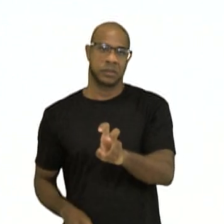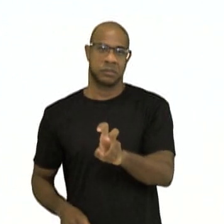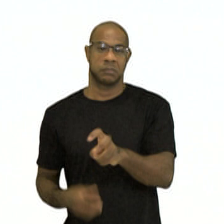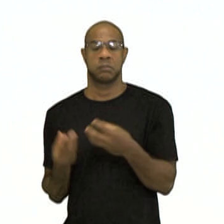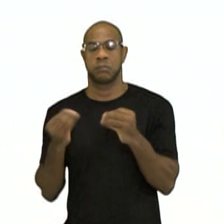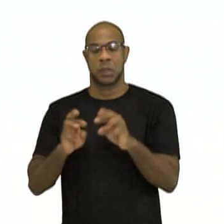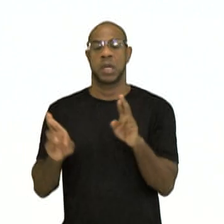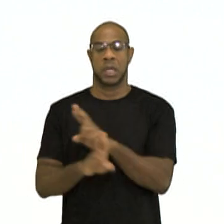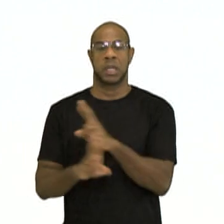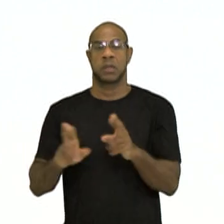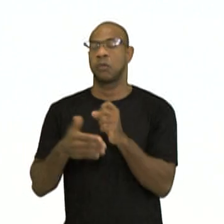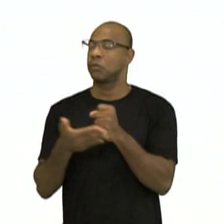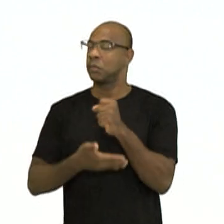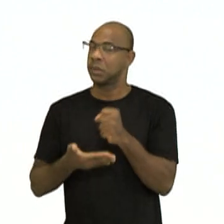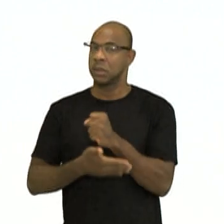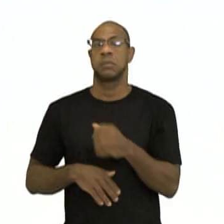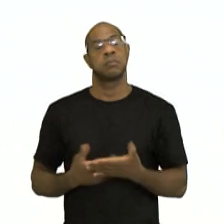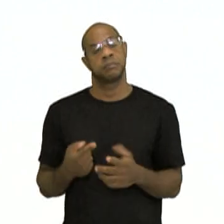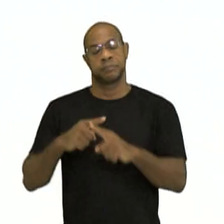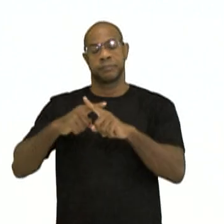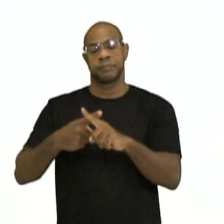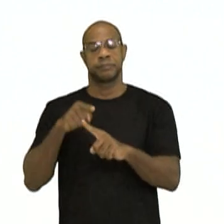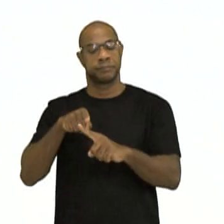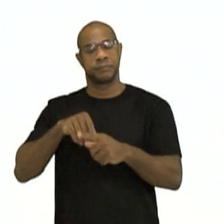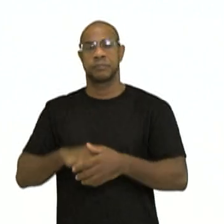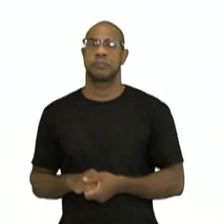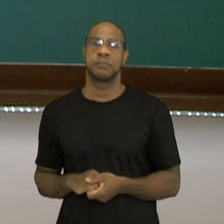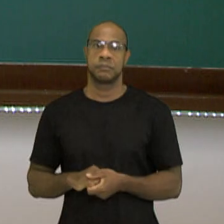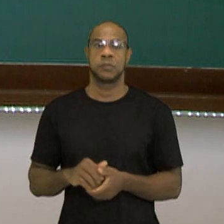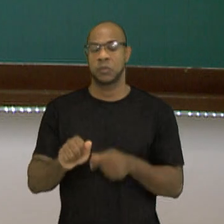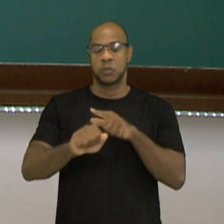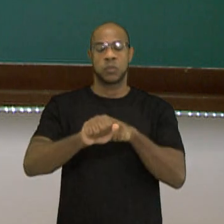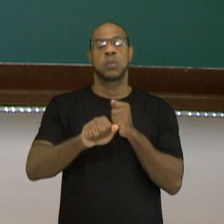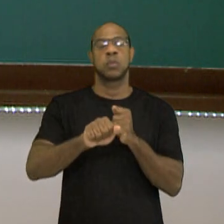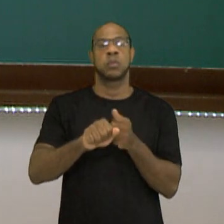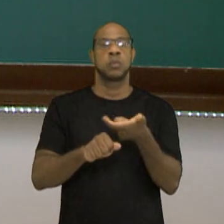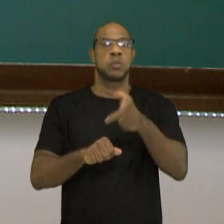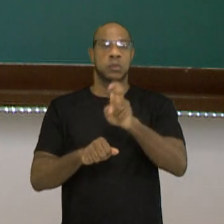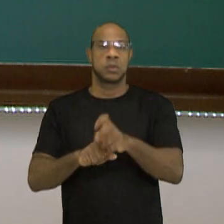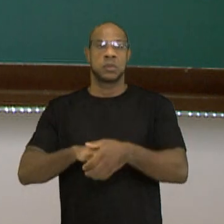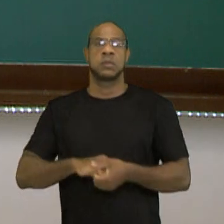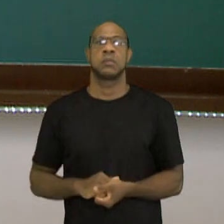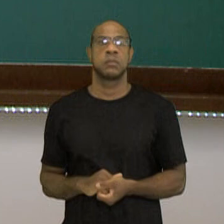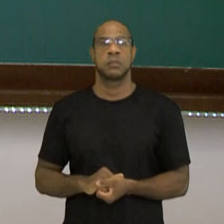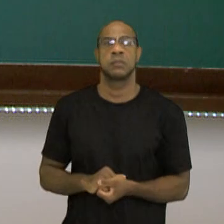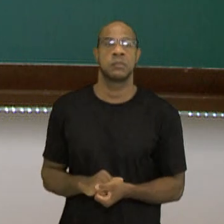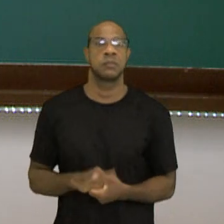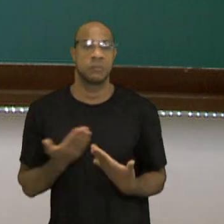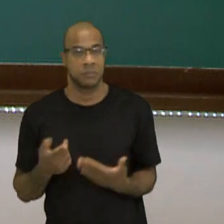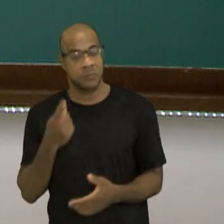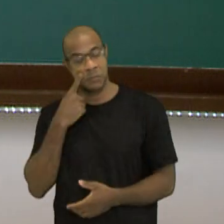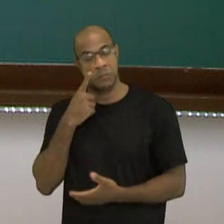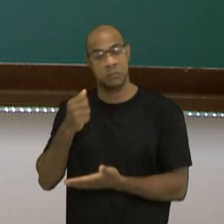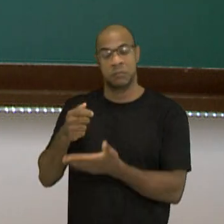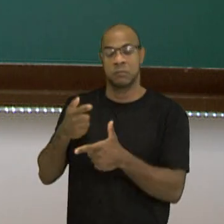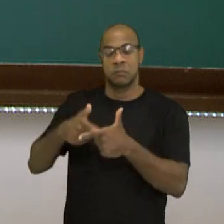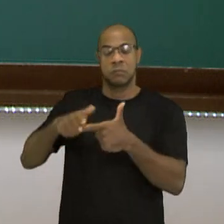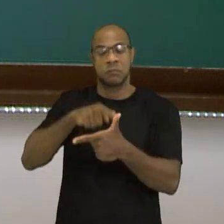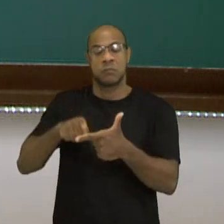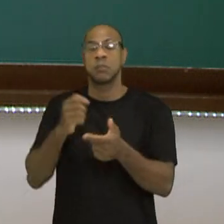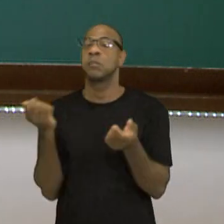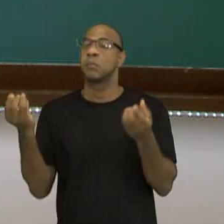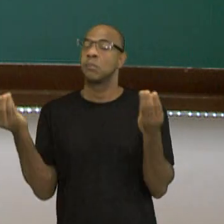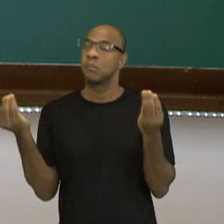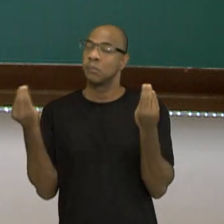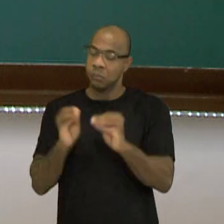da divisão, certo? Então, o A vale 15. Tudo bem? Então, viram? A divisão a gente consegue aplicar